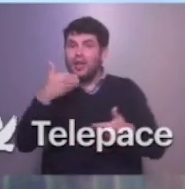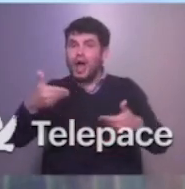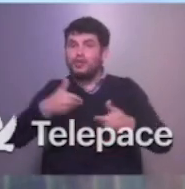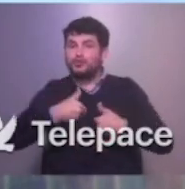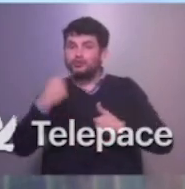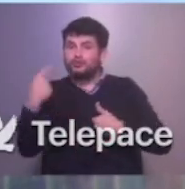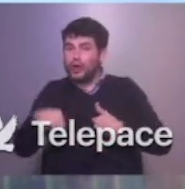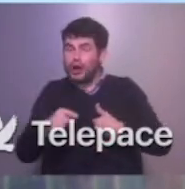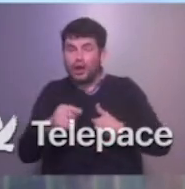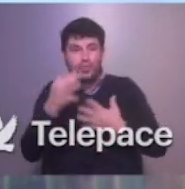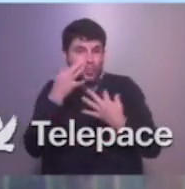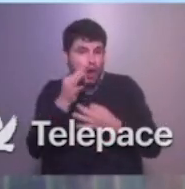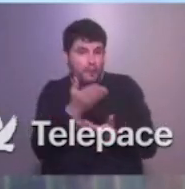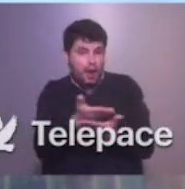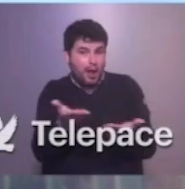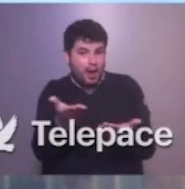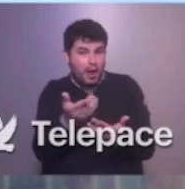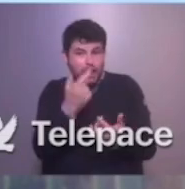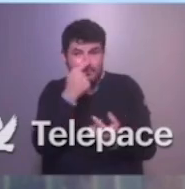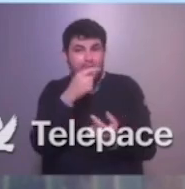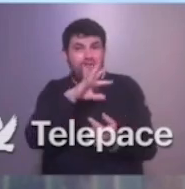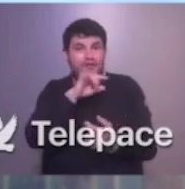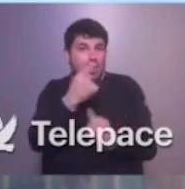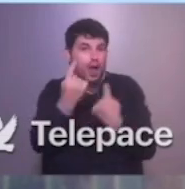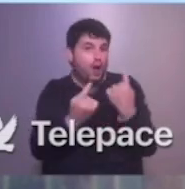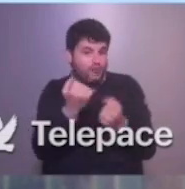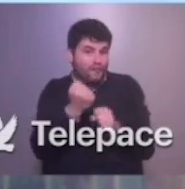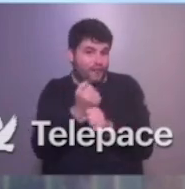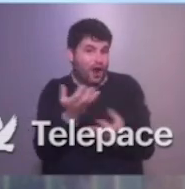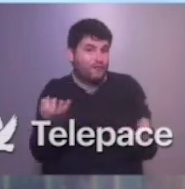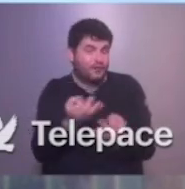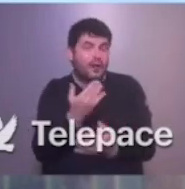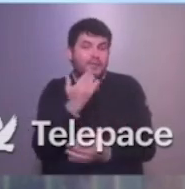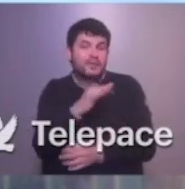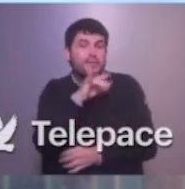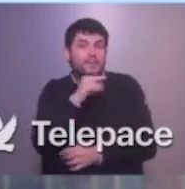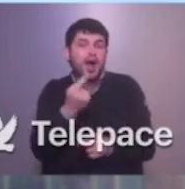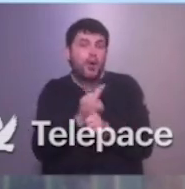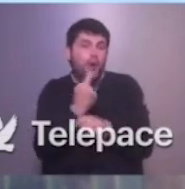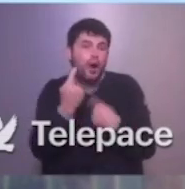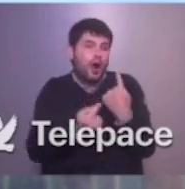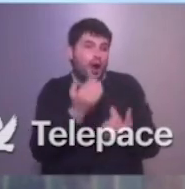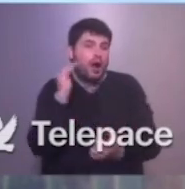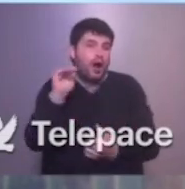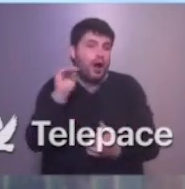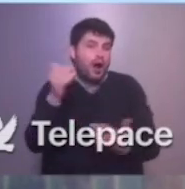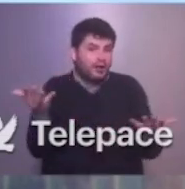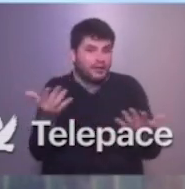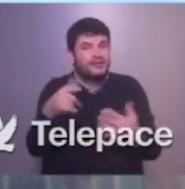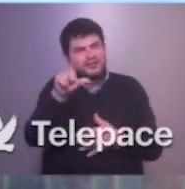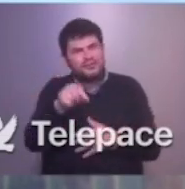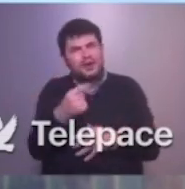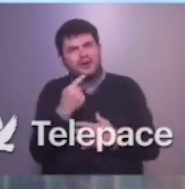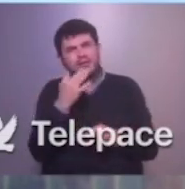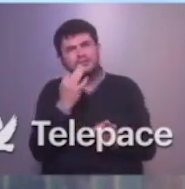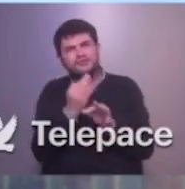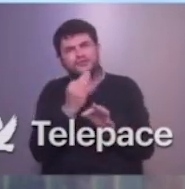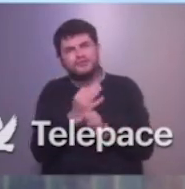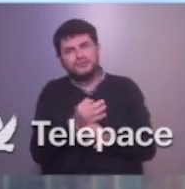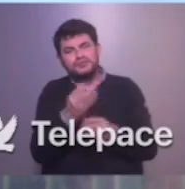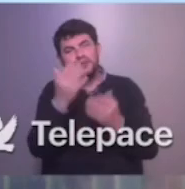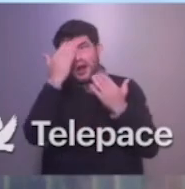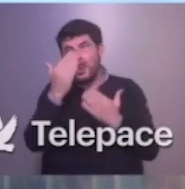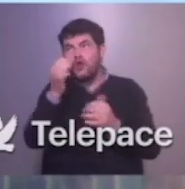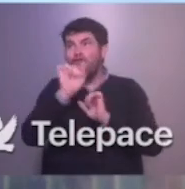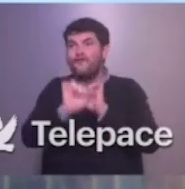ajudas, o que é normal qualquer filho fazer, pedir a sua mãe qualquer coisa, mas também para celebrarmos os